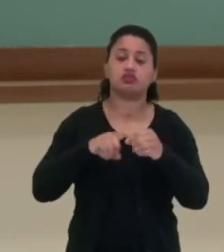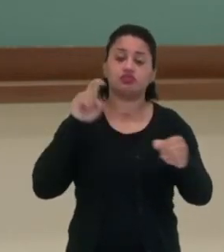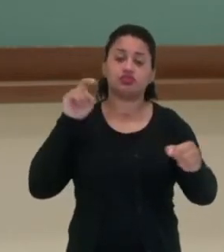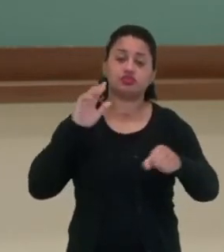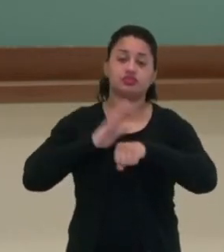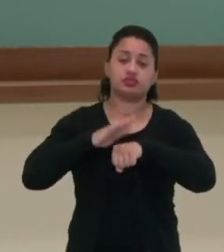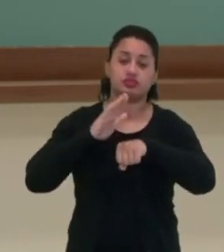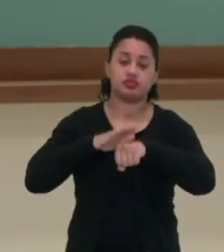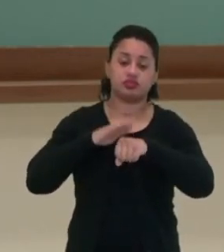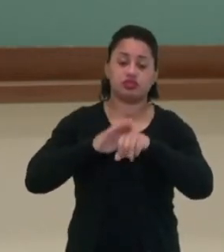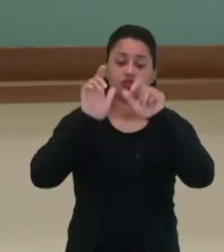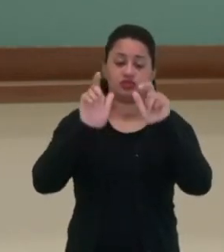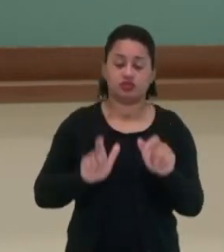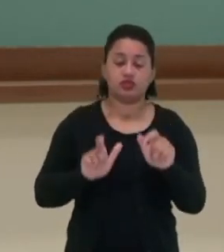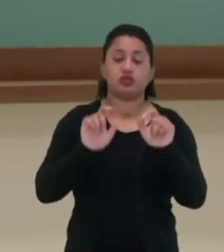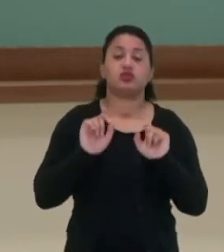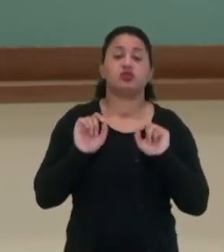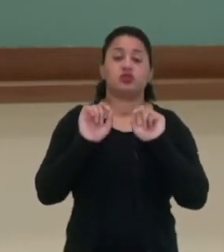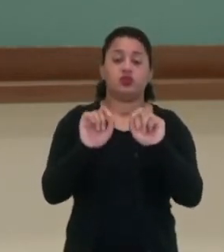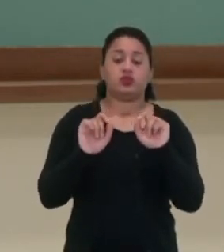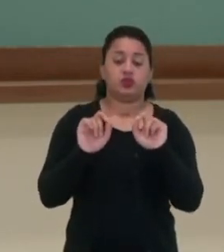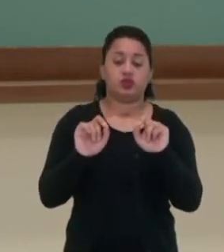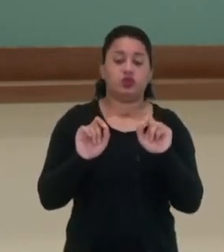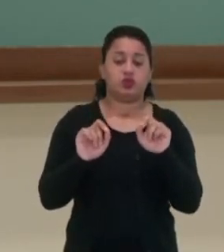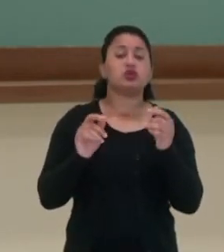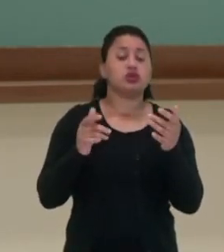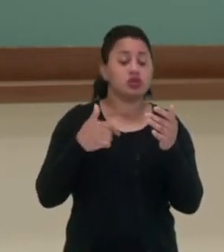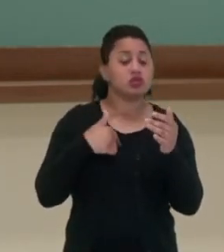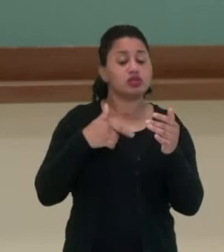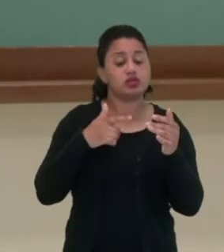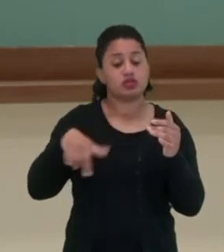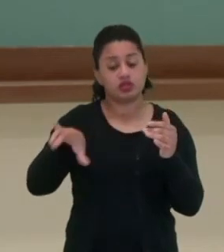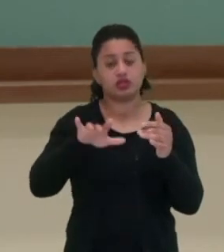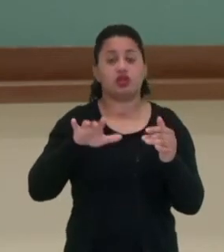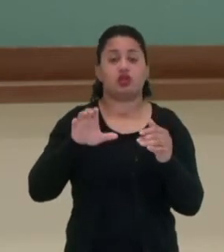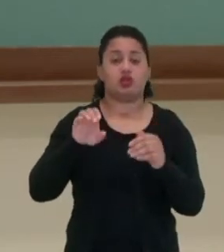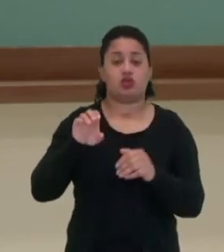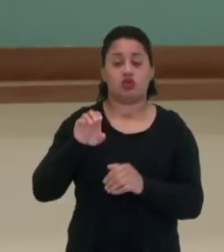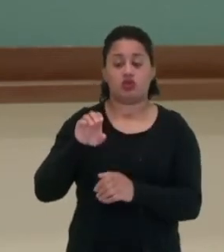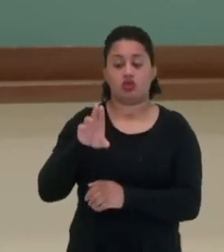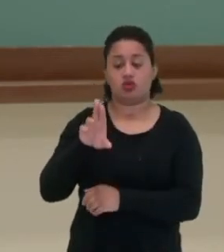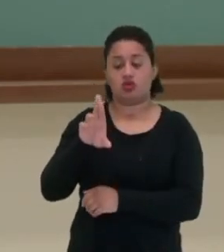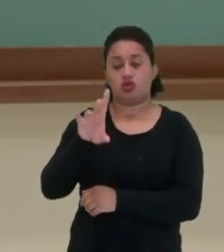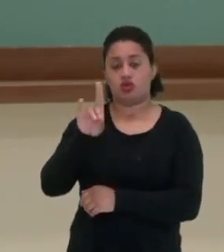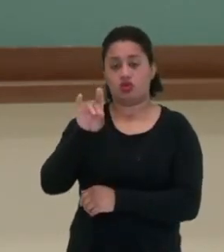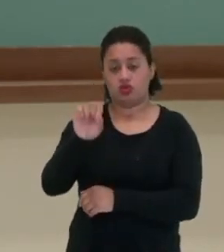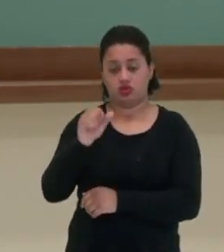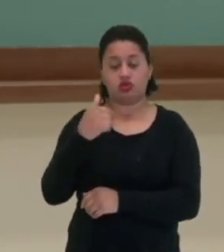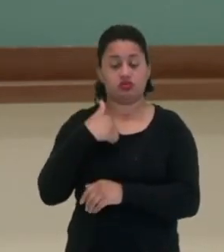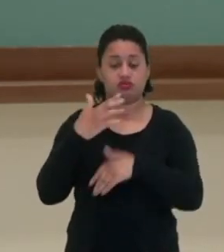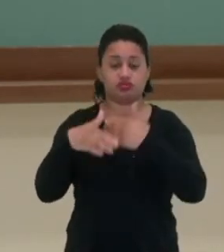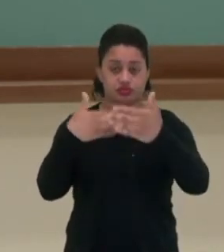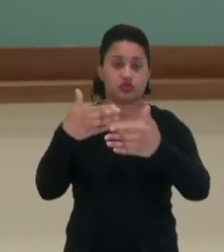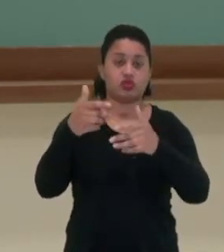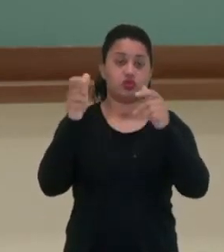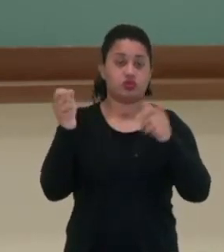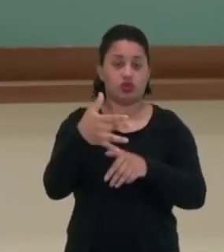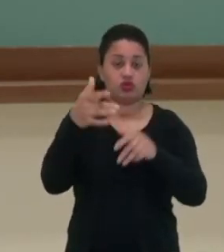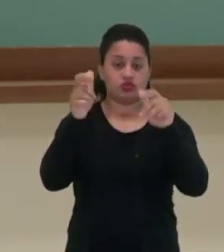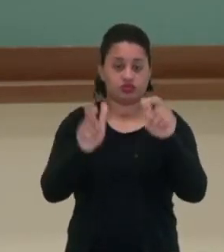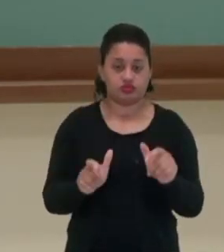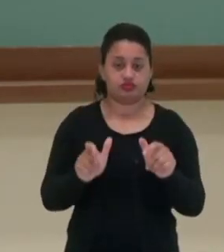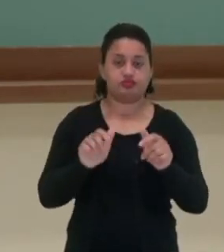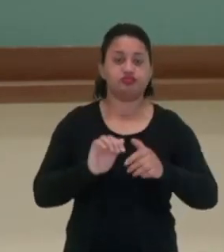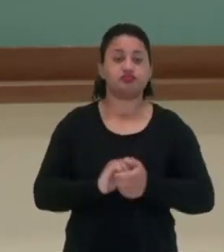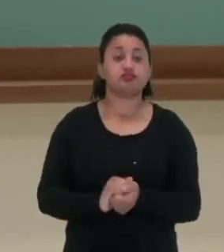emancipação territorial por parte dos curdos, fazendo com que eles venham a construir um novo território. E